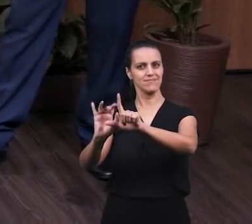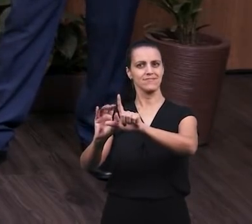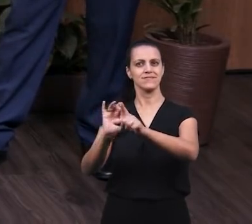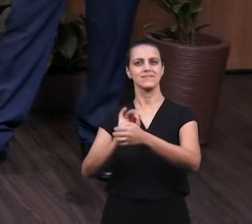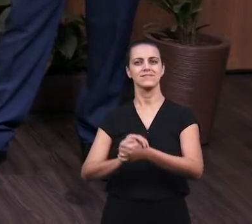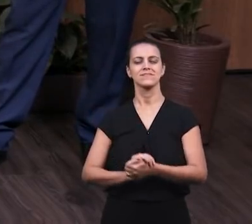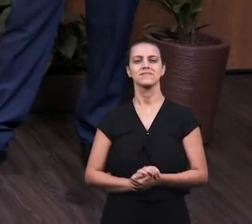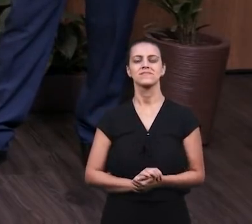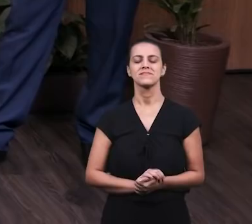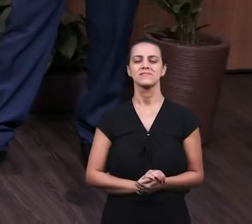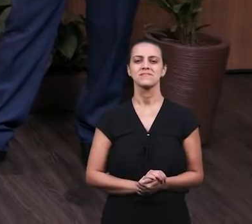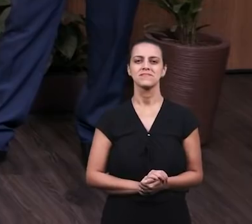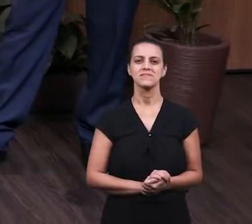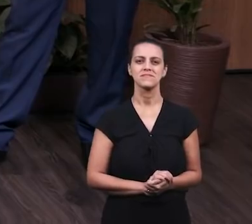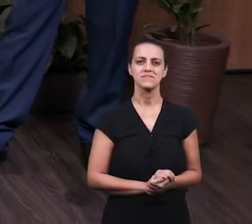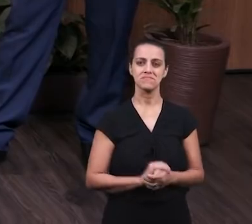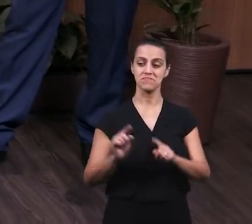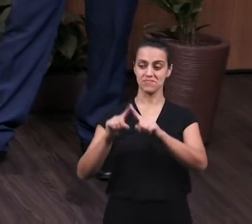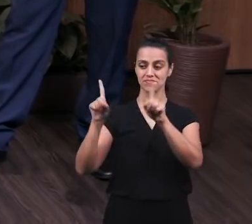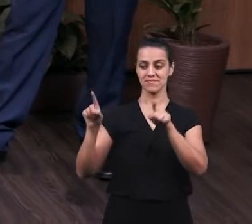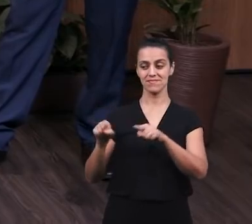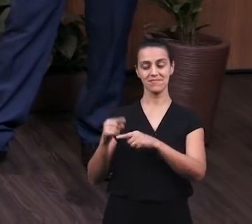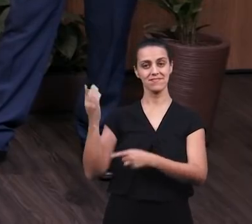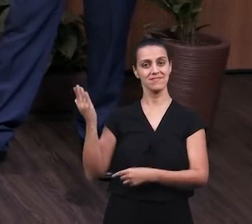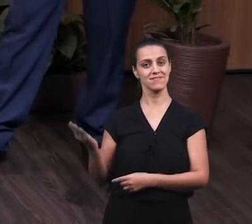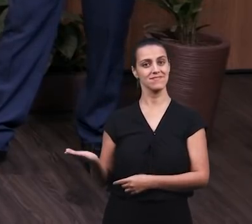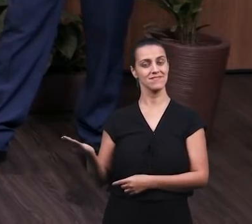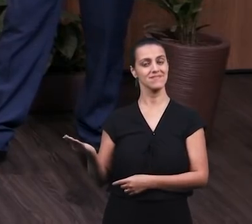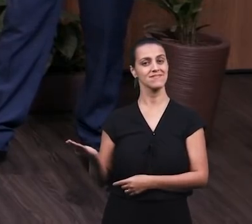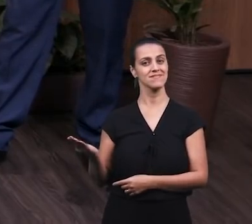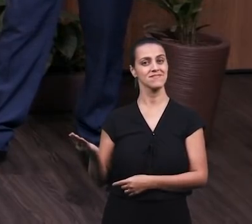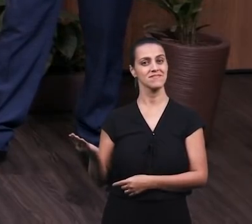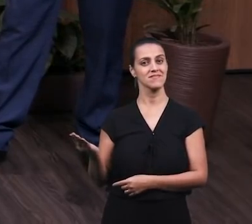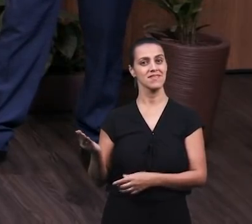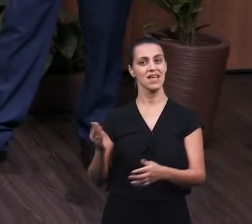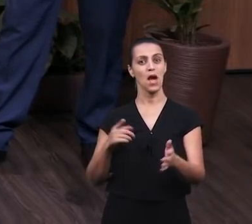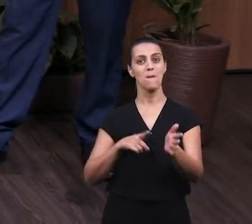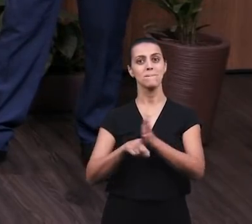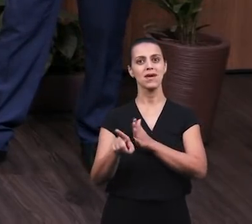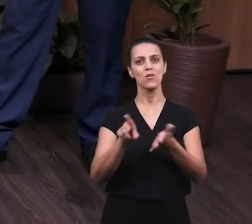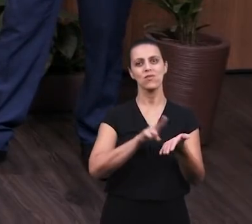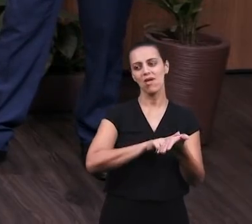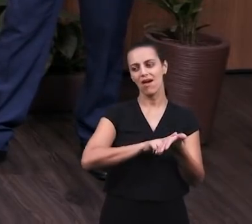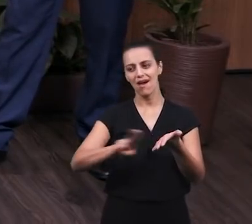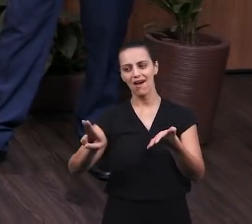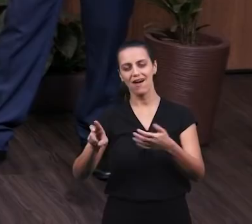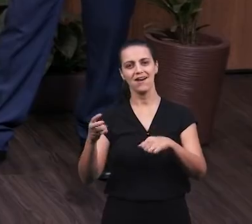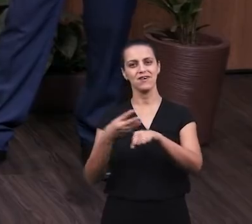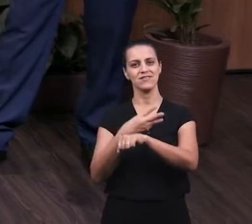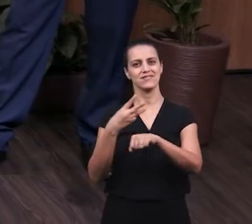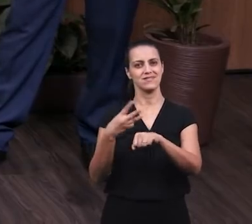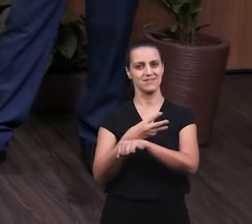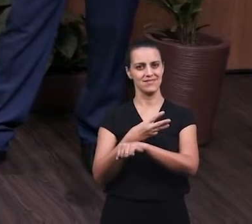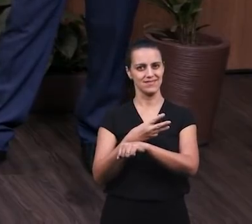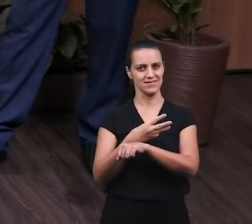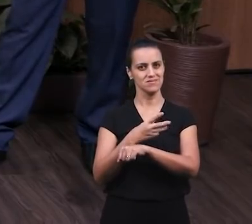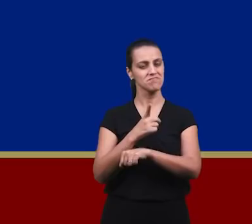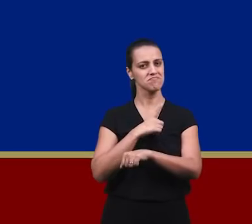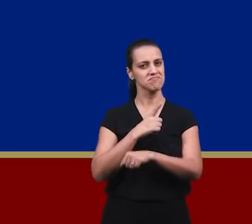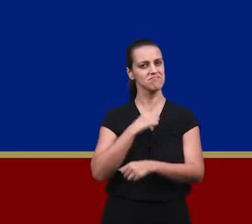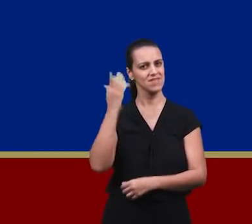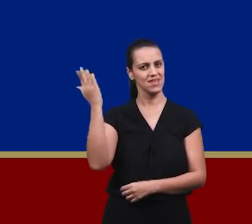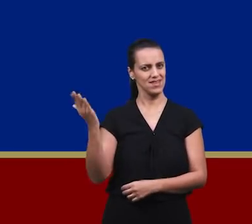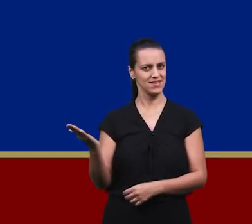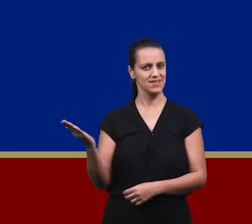QR Code mostrado agora e a pergunta já lhe será enviada pelo WhatsApp. Está aqui a